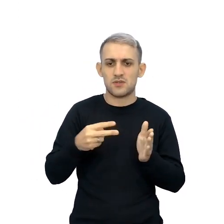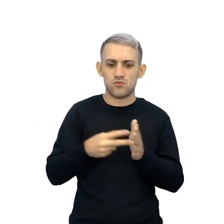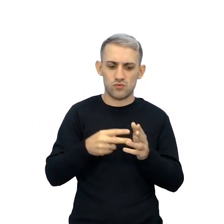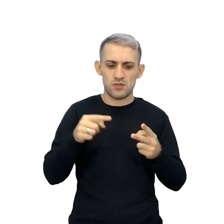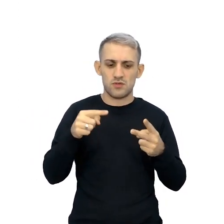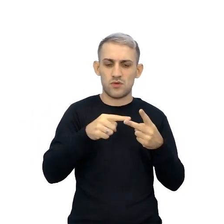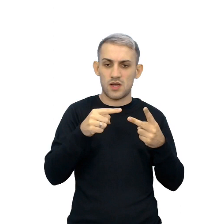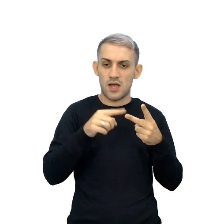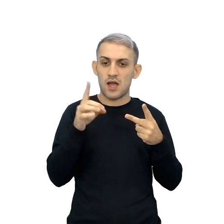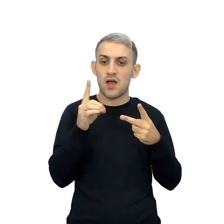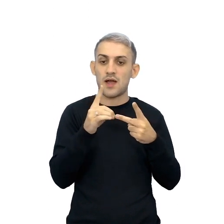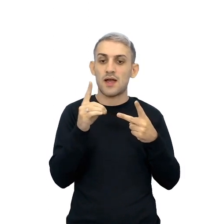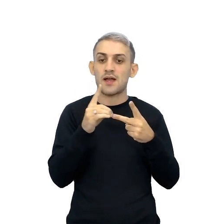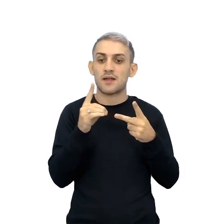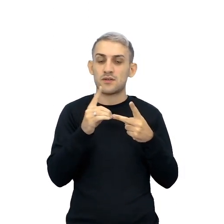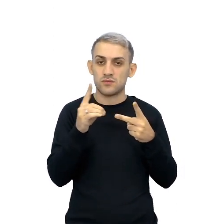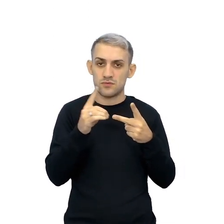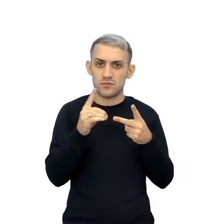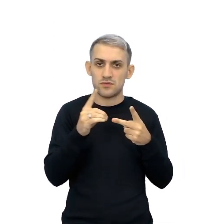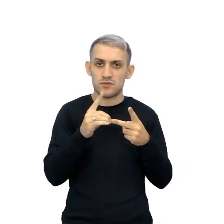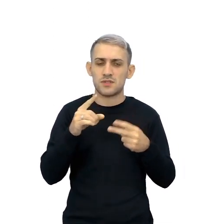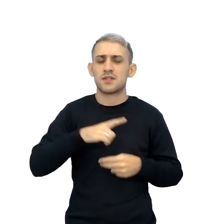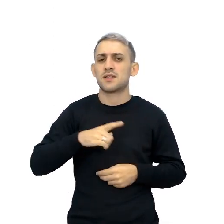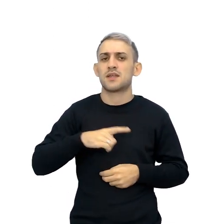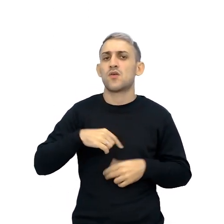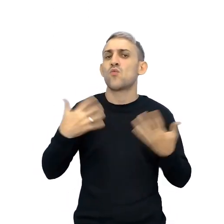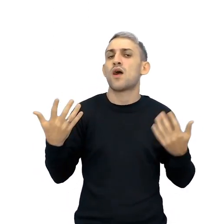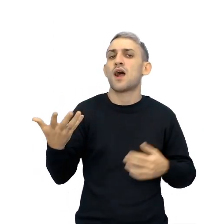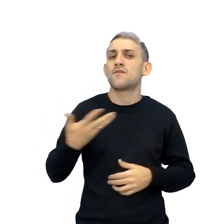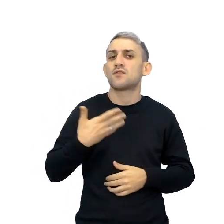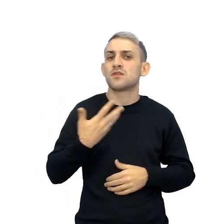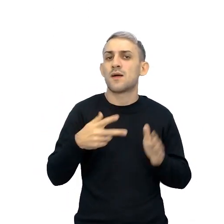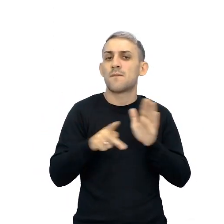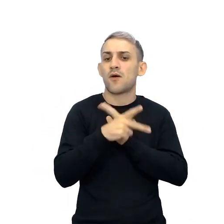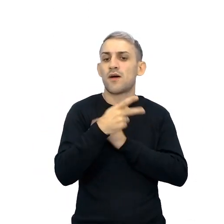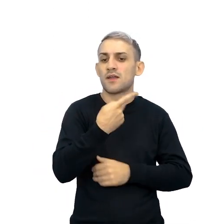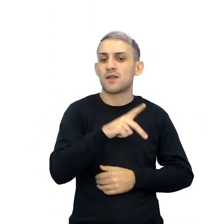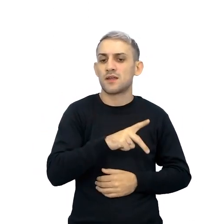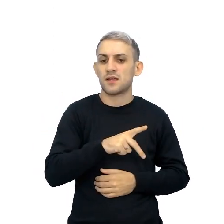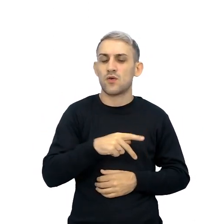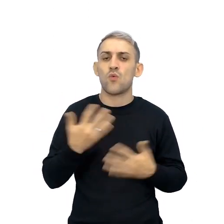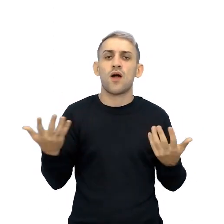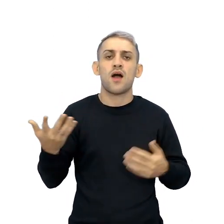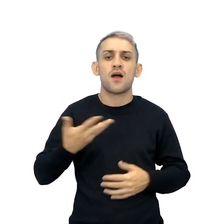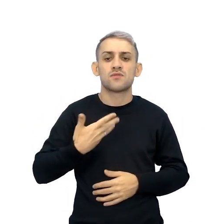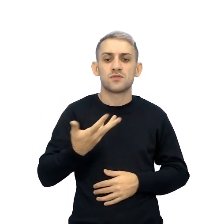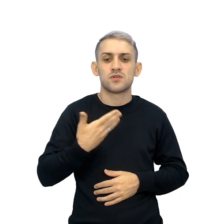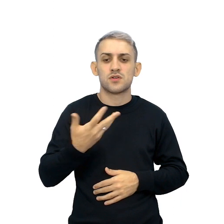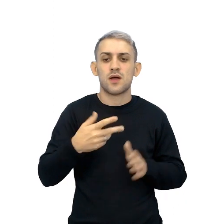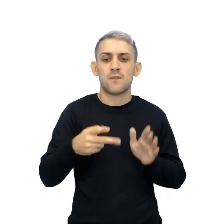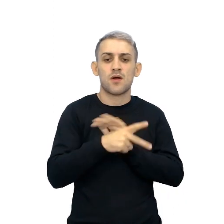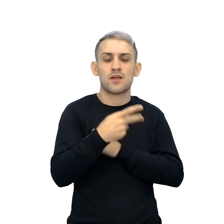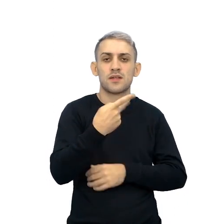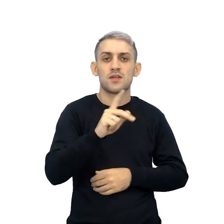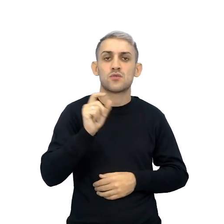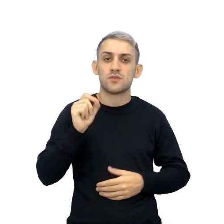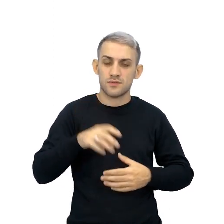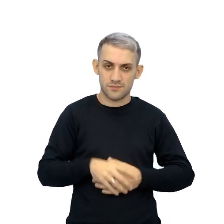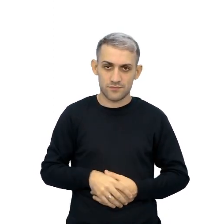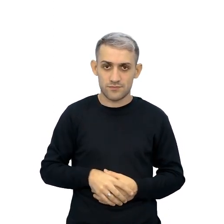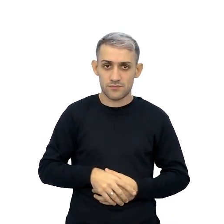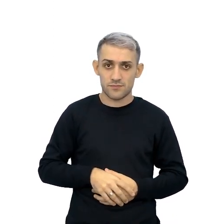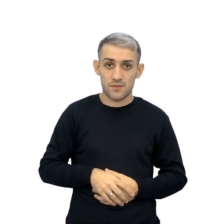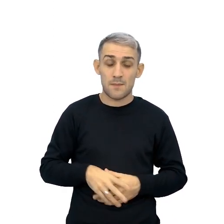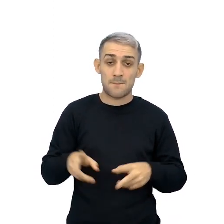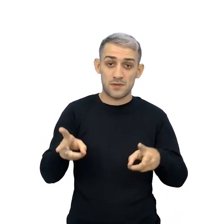dado. Então, eu tenho em quanto tempo, qual é a velocidade desse aluno, né? Qual a velocidade desse estudante? Então,